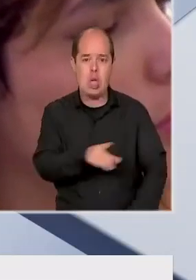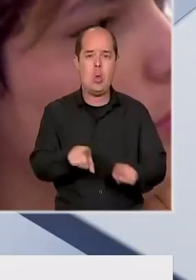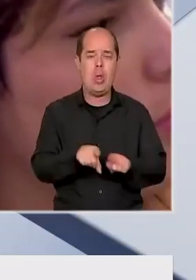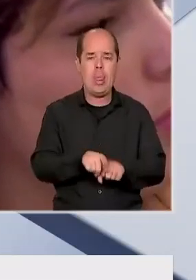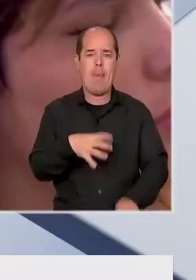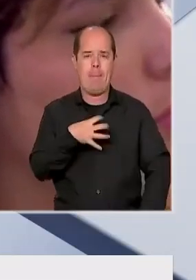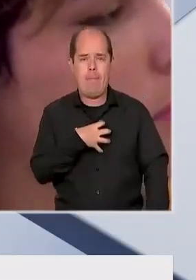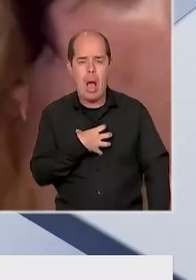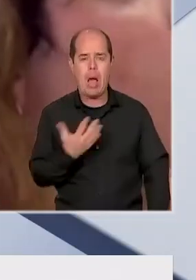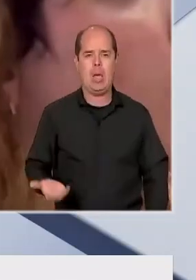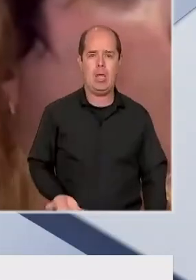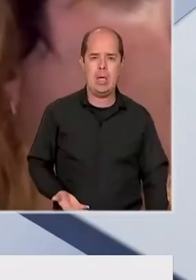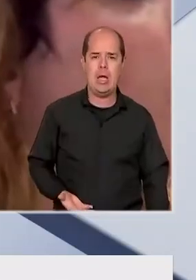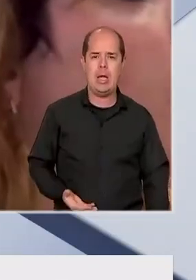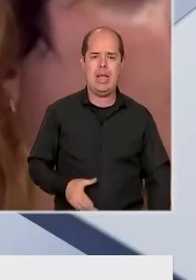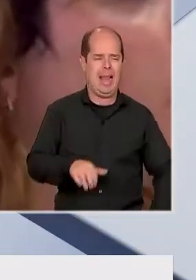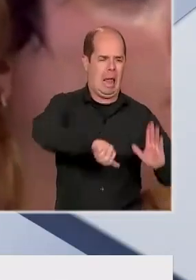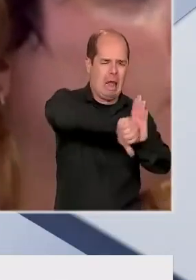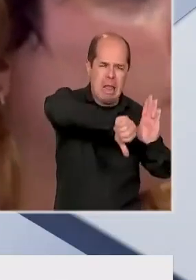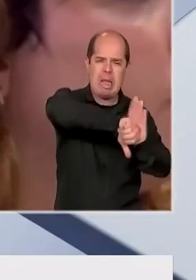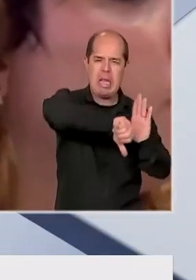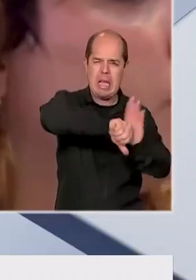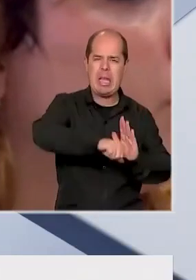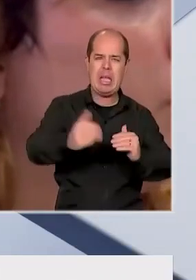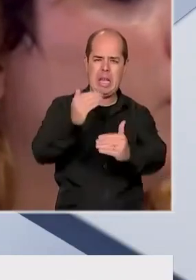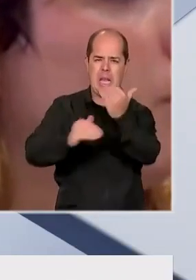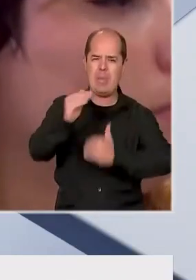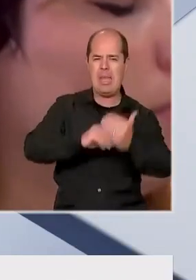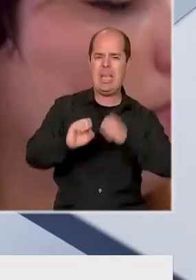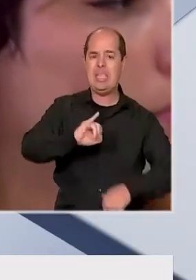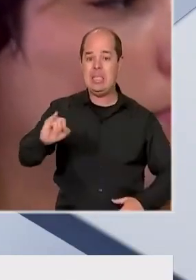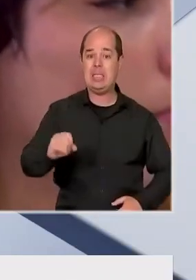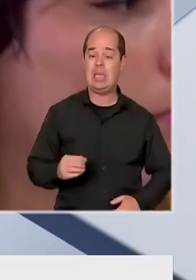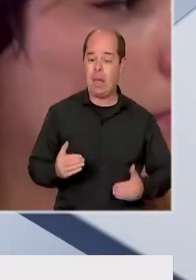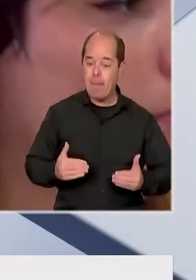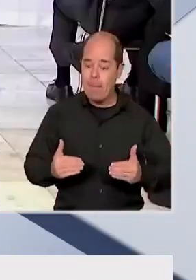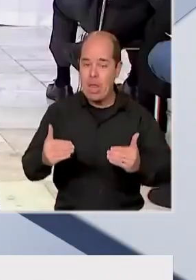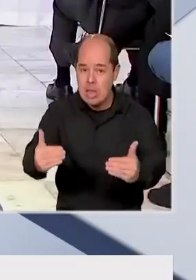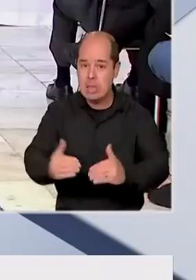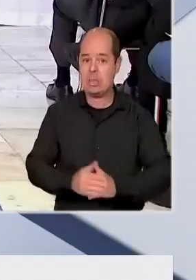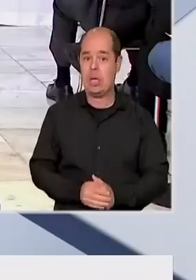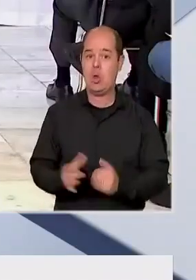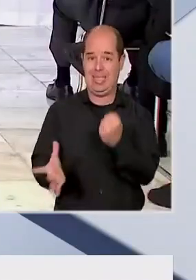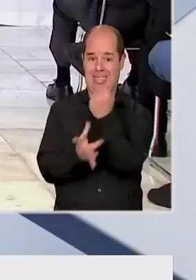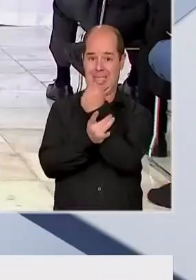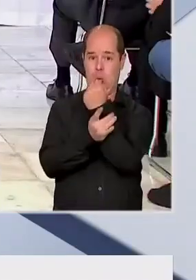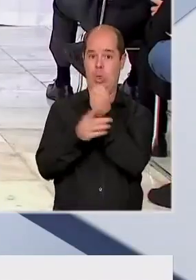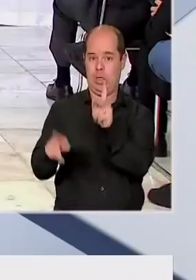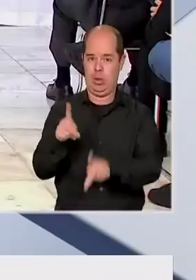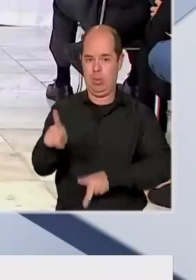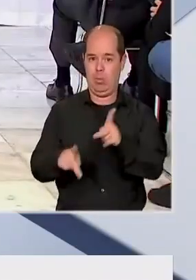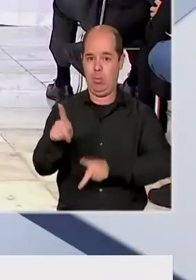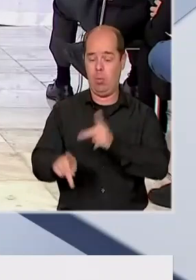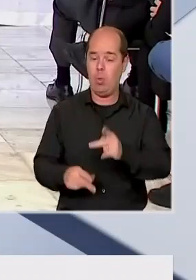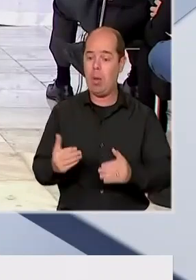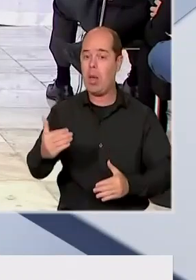destes aeroportos que T as viagens internacionais luí Felipe Dávila é agora o que acontece Vamos essa operação lógico vai ter êxito